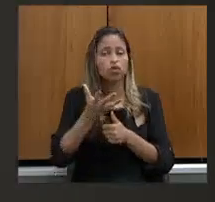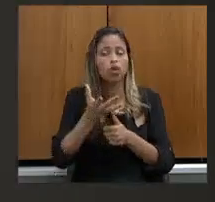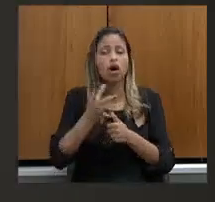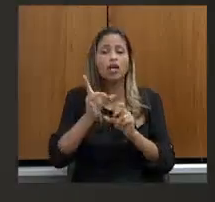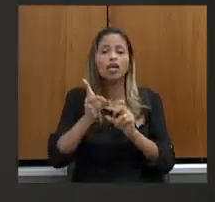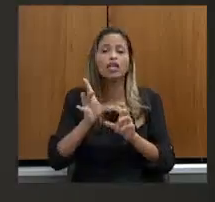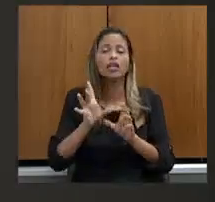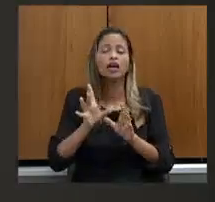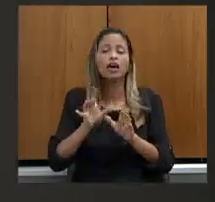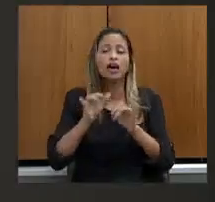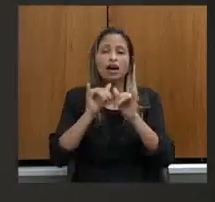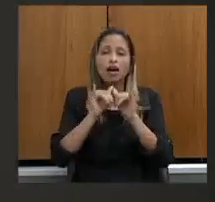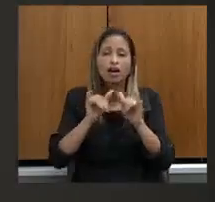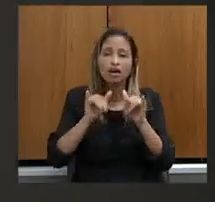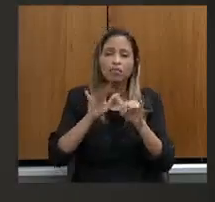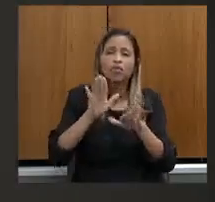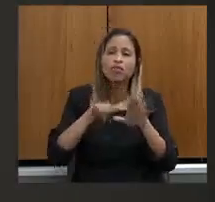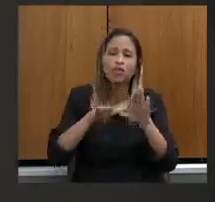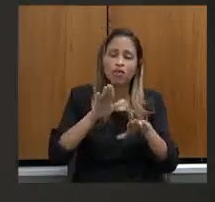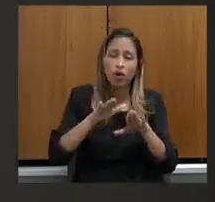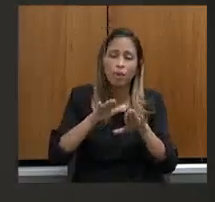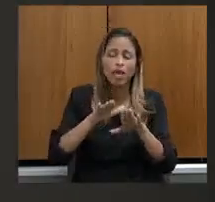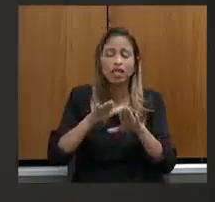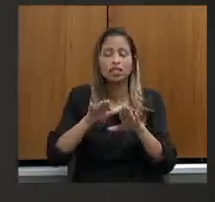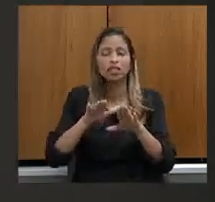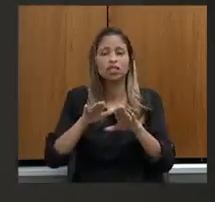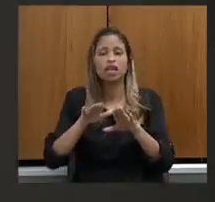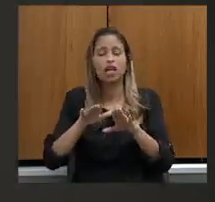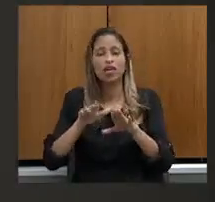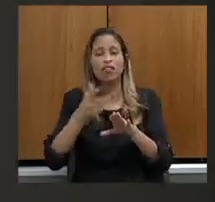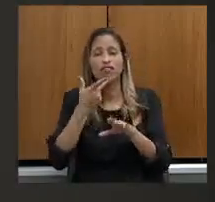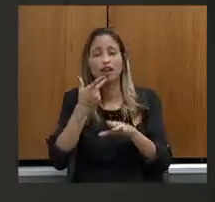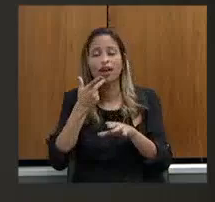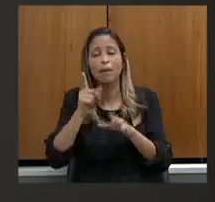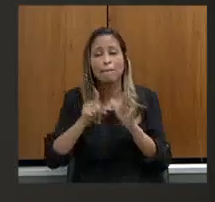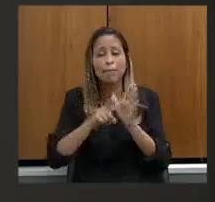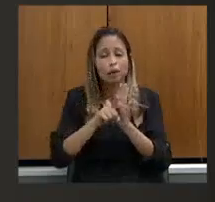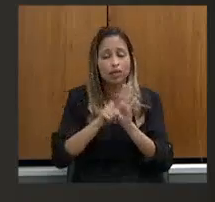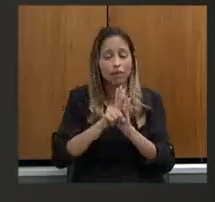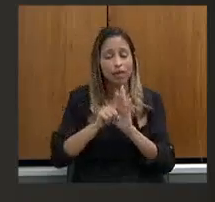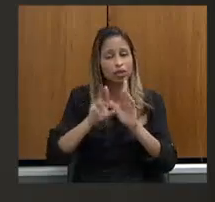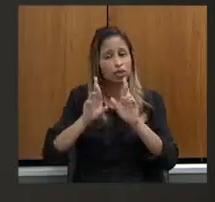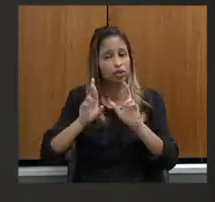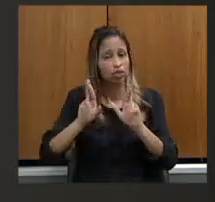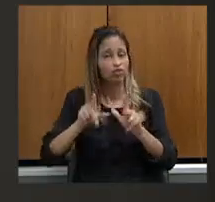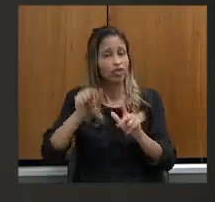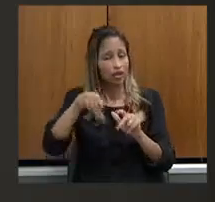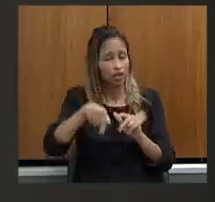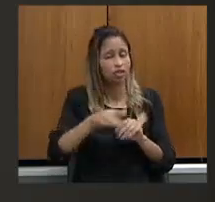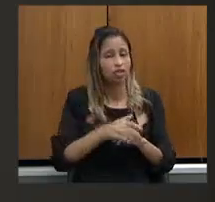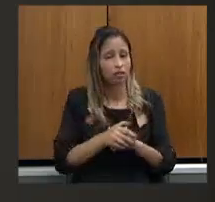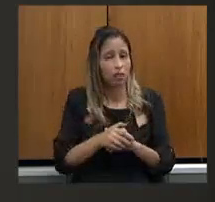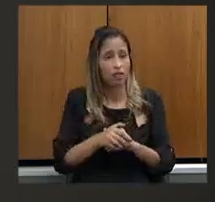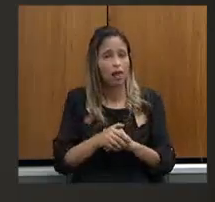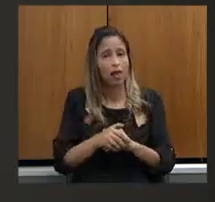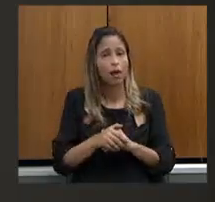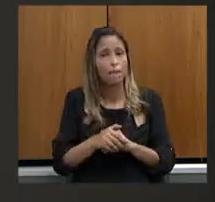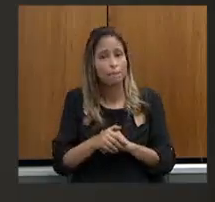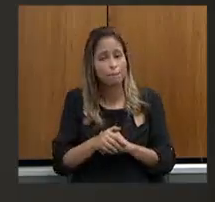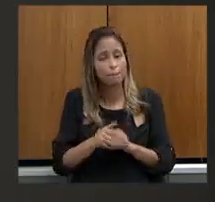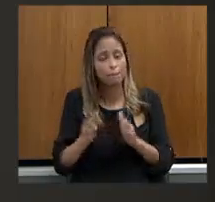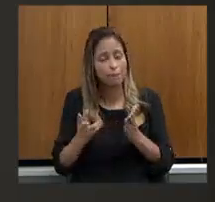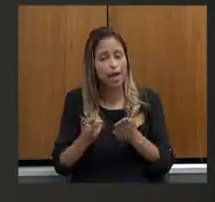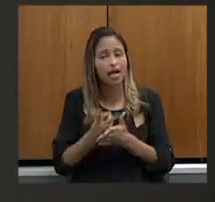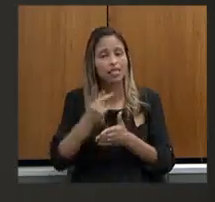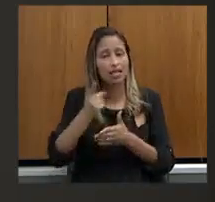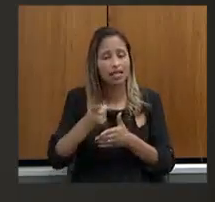posicionar eu provavelmente Serei uma das poucas que faria um posicionamento diferente aqui mas por ser Parlamento